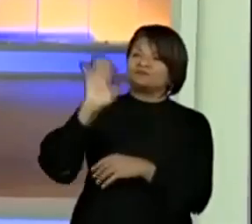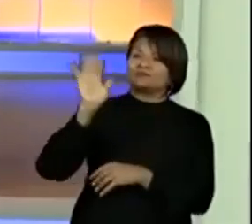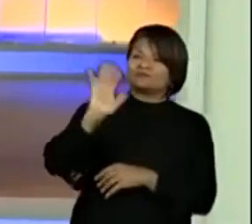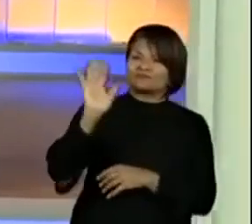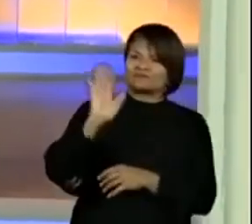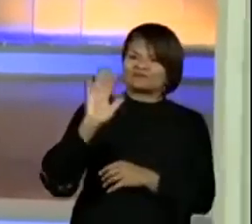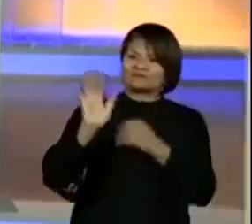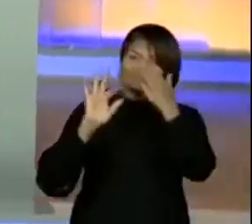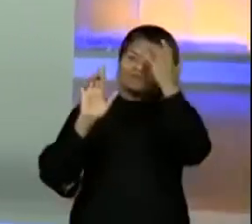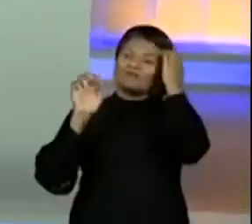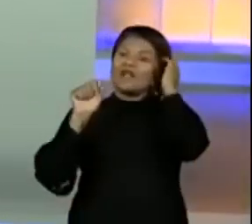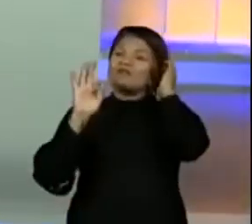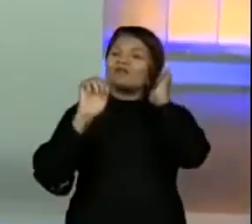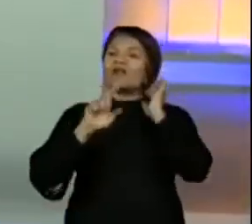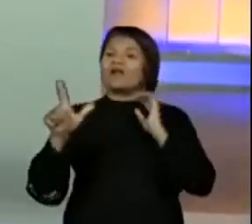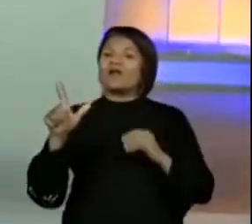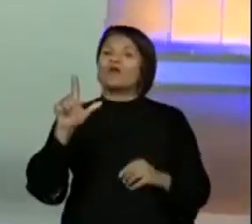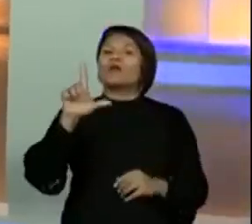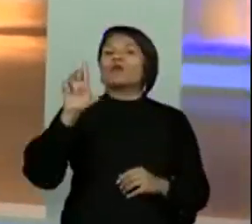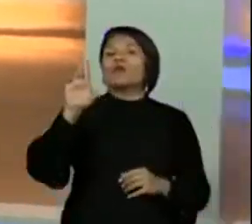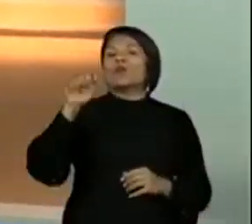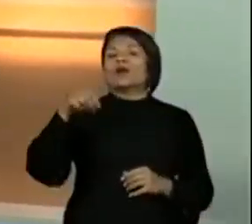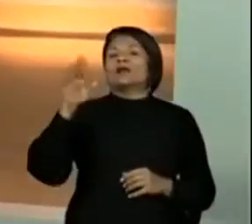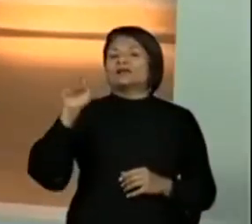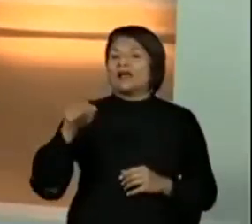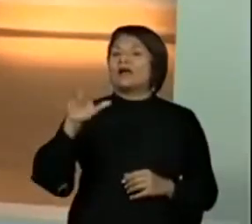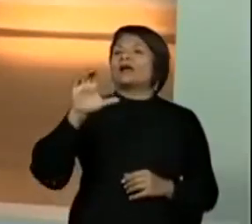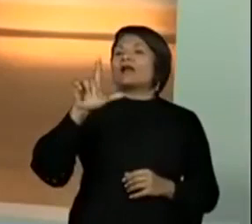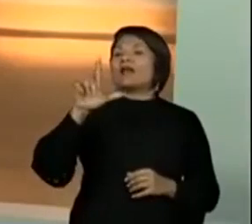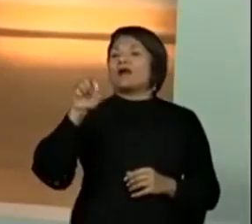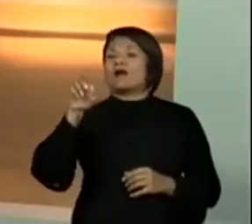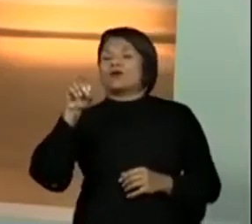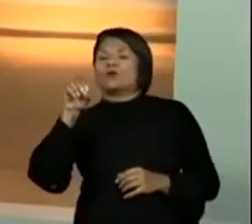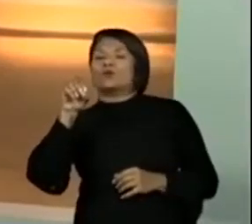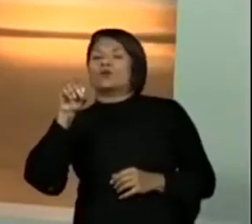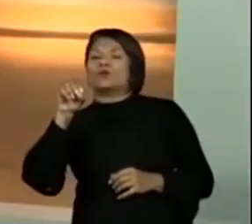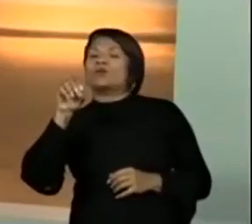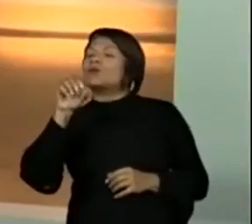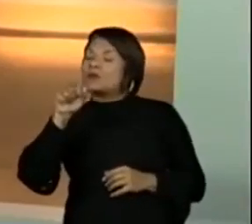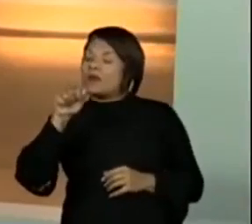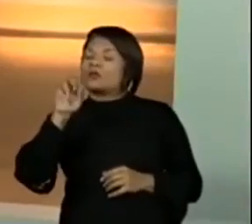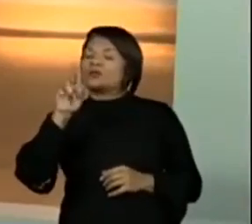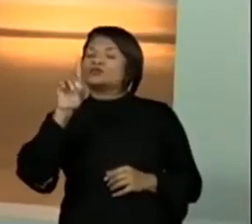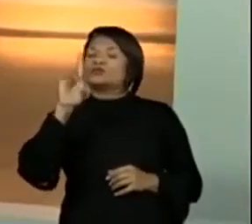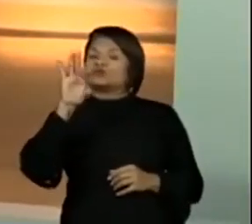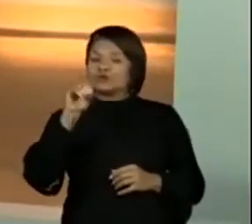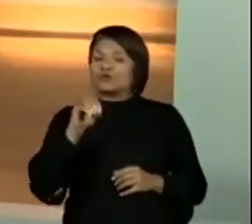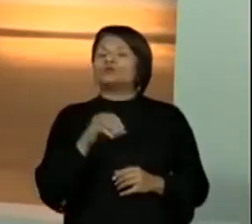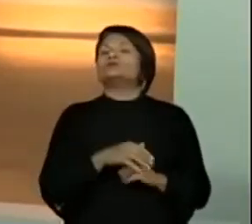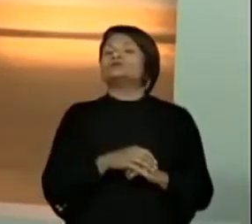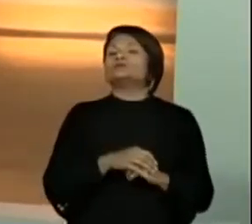Tchau, Rafael, Ana, Cláudio, Caroline, Evelyn,